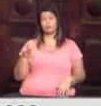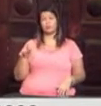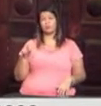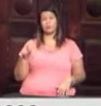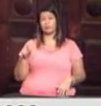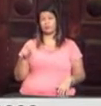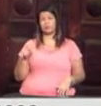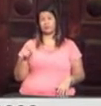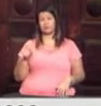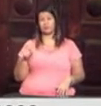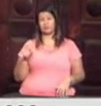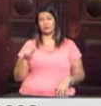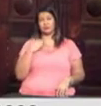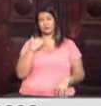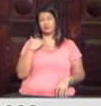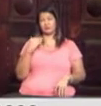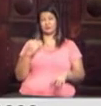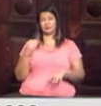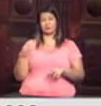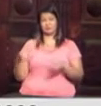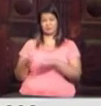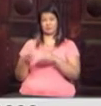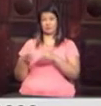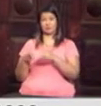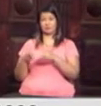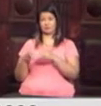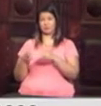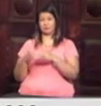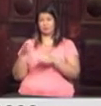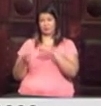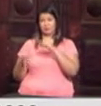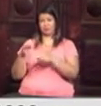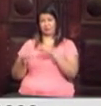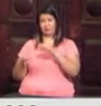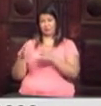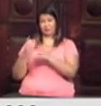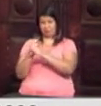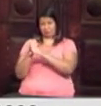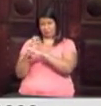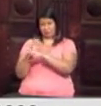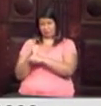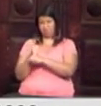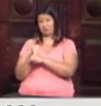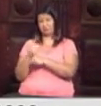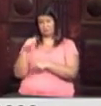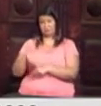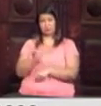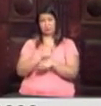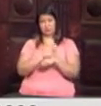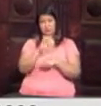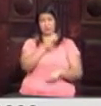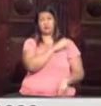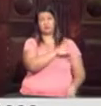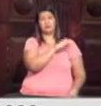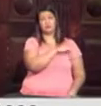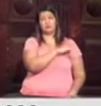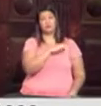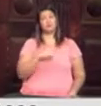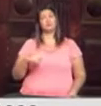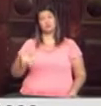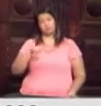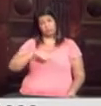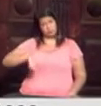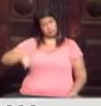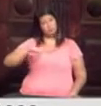o Tribunal de Contas do Estado do Rio de Janeiro. O Tribunal de Contas do Estado do Rio de Janeiro está aniquilado.